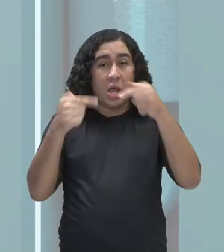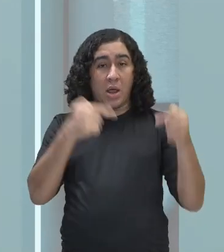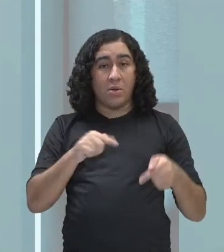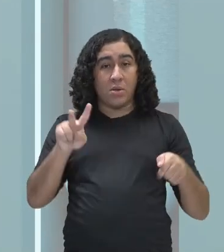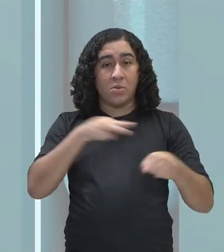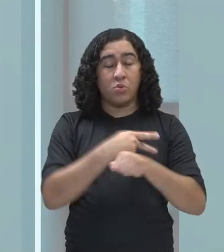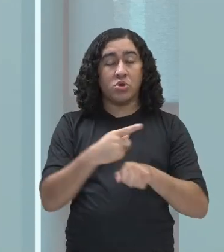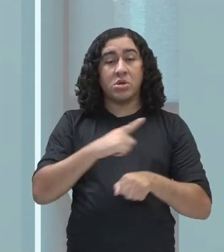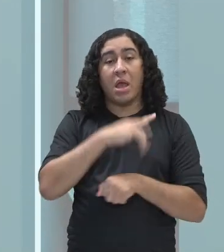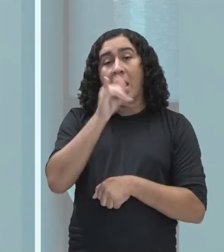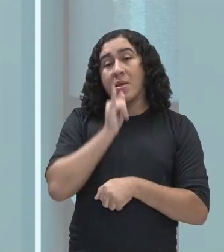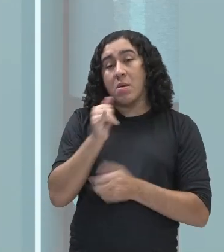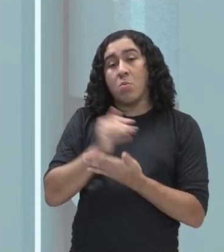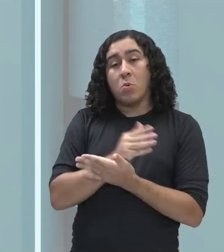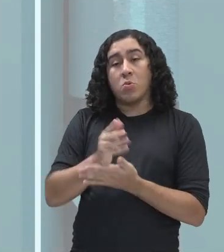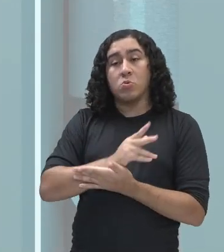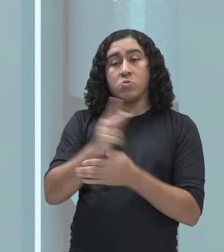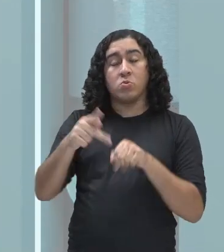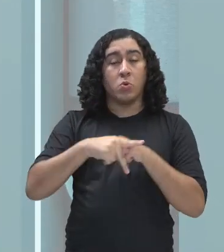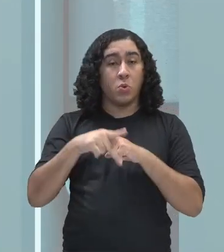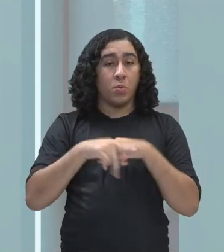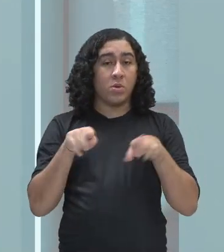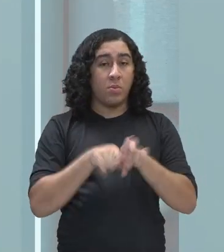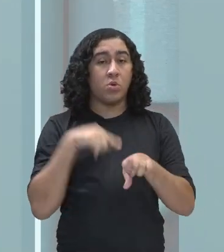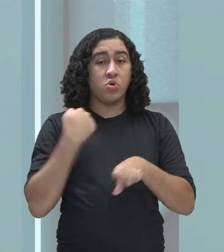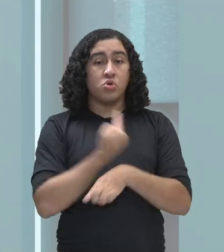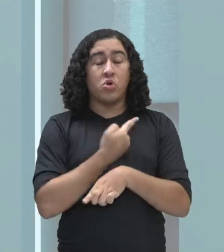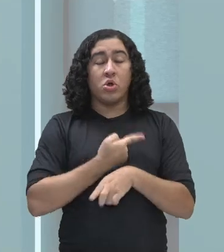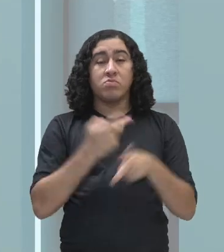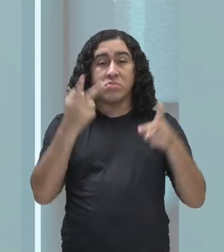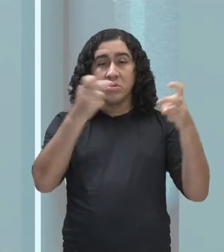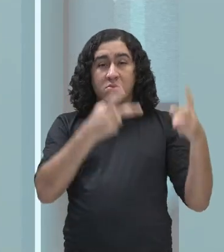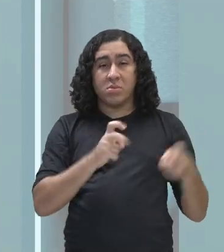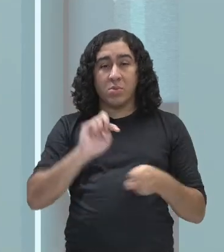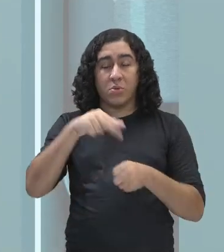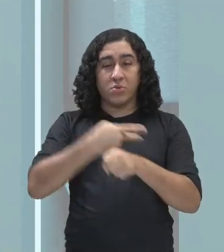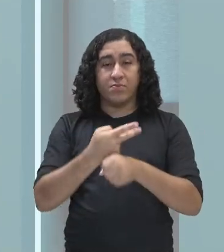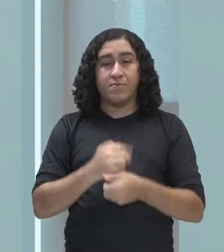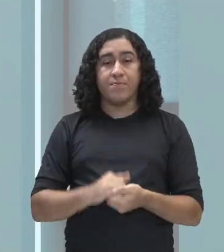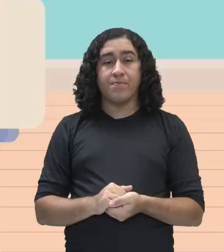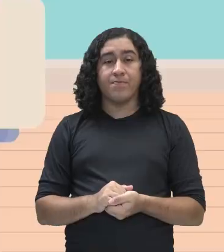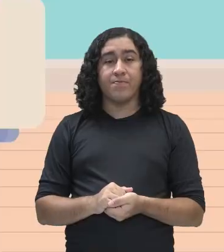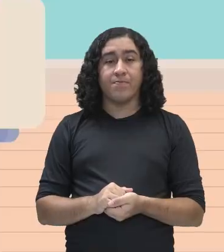alguns exemplos, né, desses pronomes que a gente vai explorar posteriormente. Vamos lá?